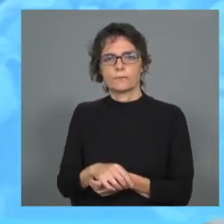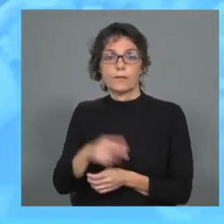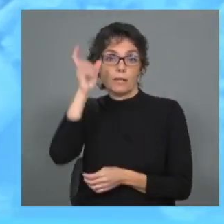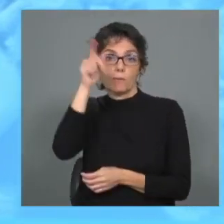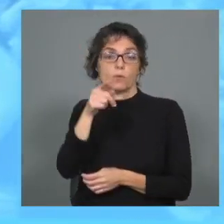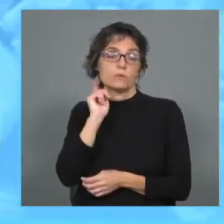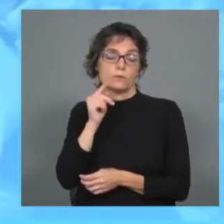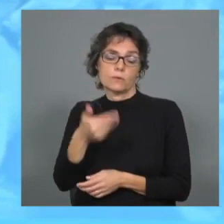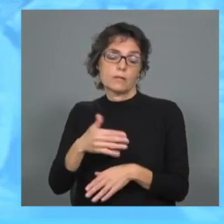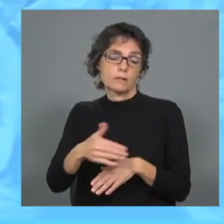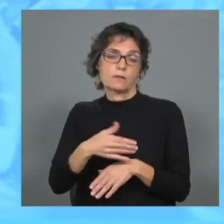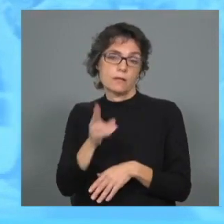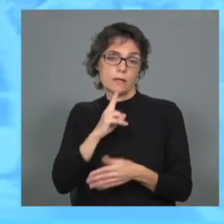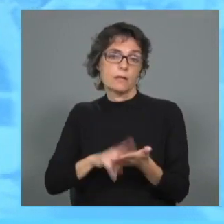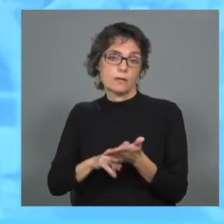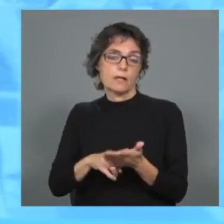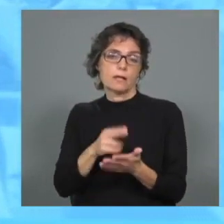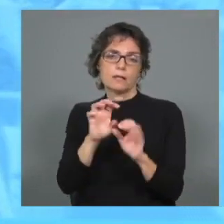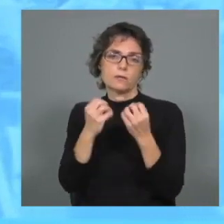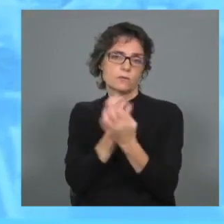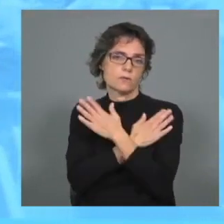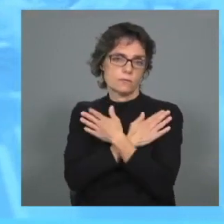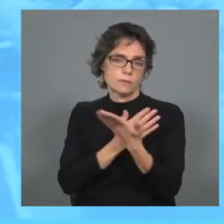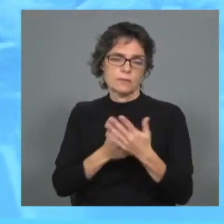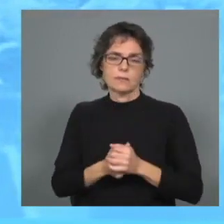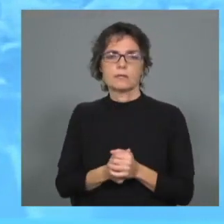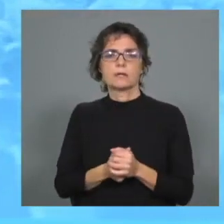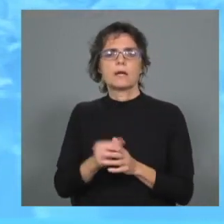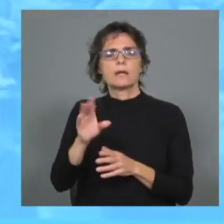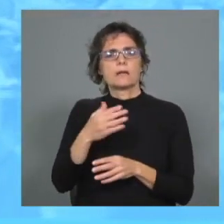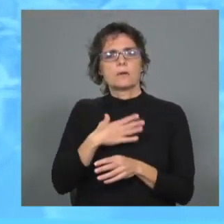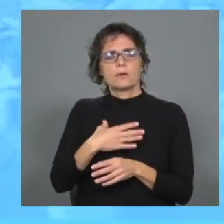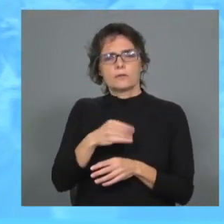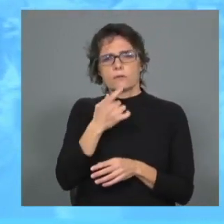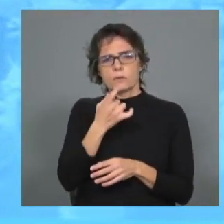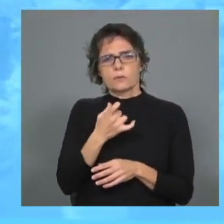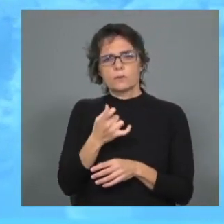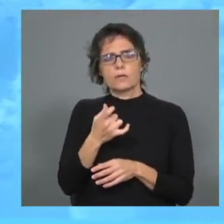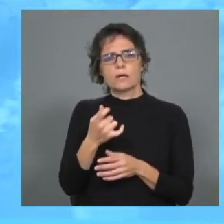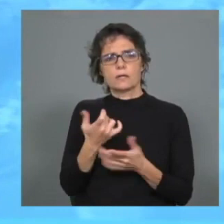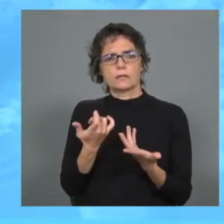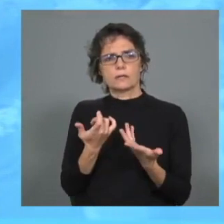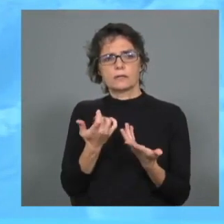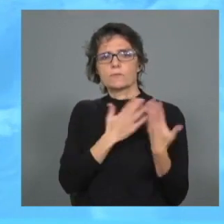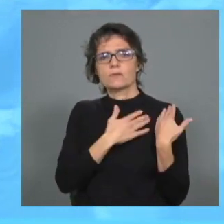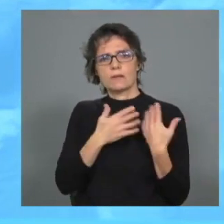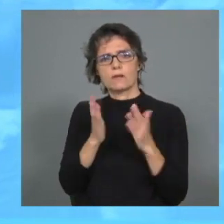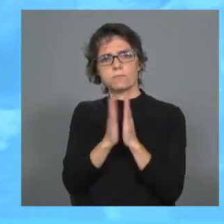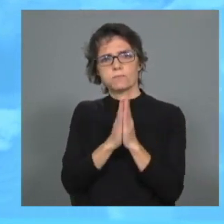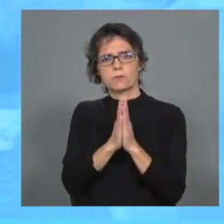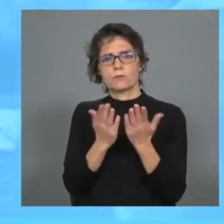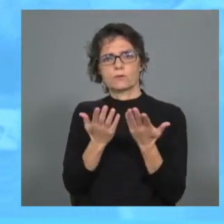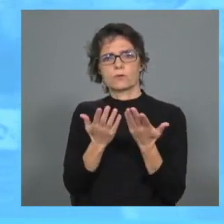a um último ponto que gostava que Alex Vilas Boas comentasse connosco, que é, de facto, o papel da religião. E sabemos que a religião